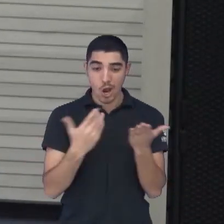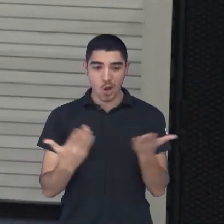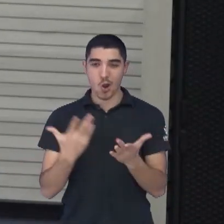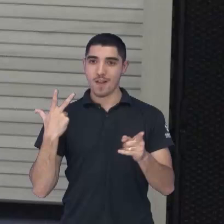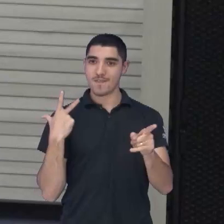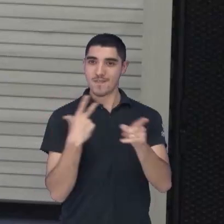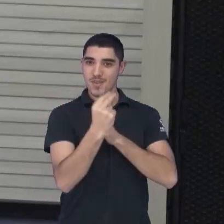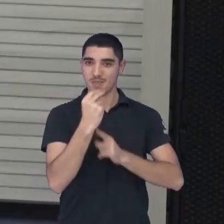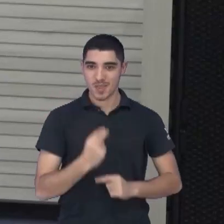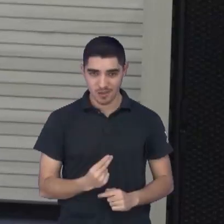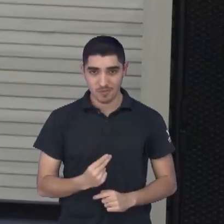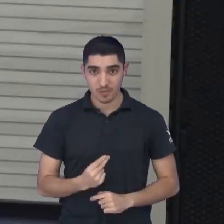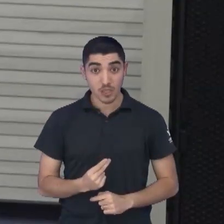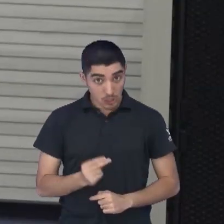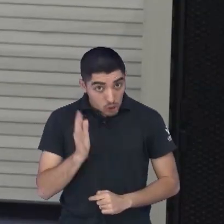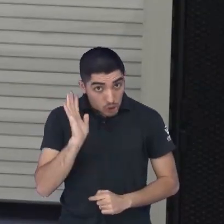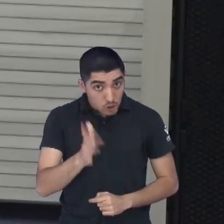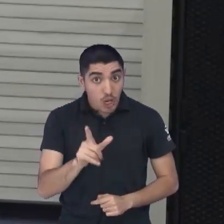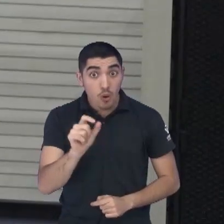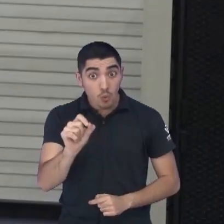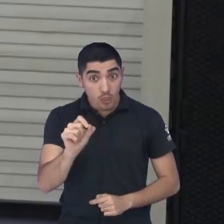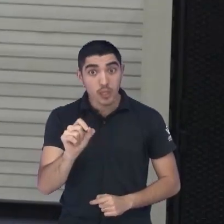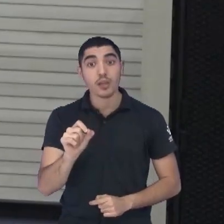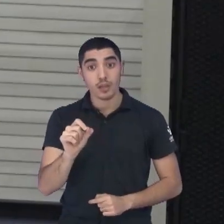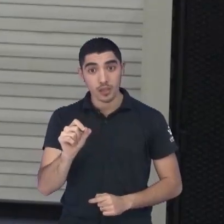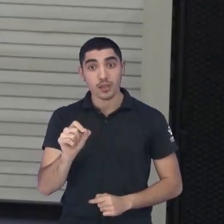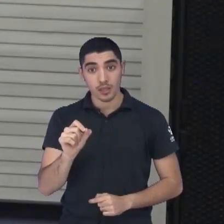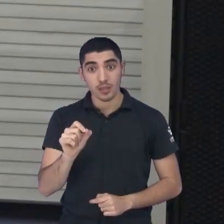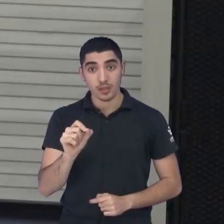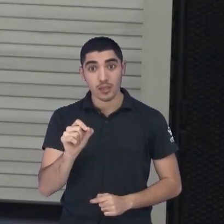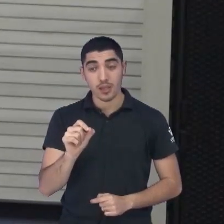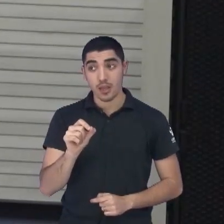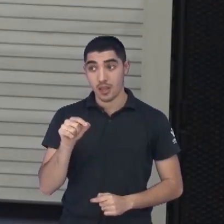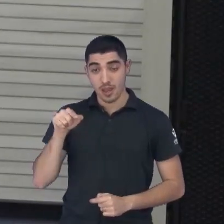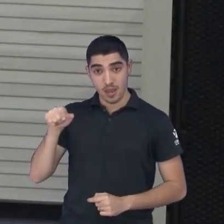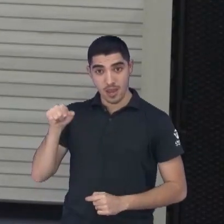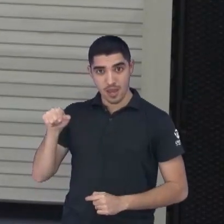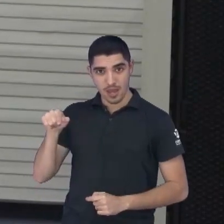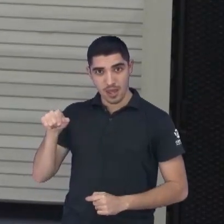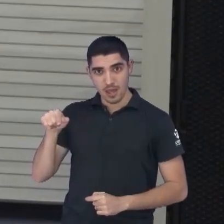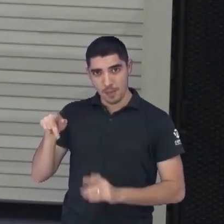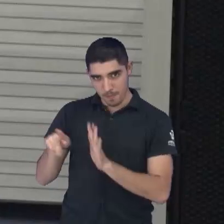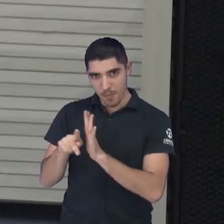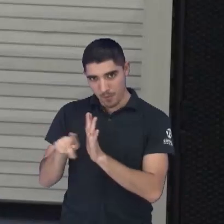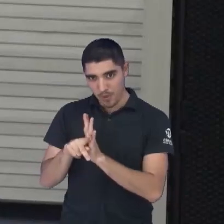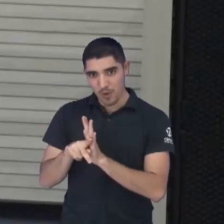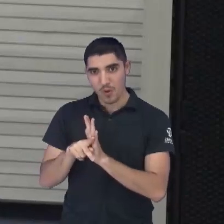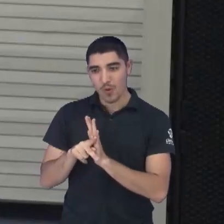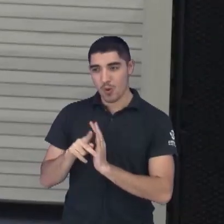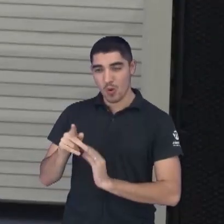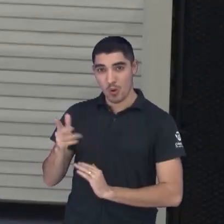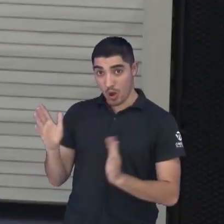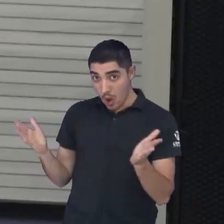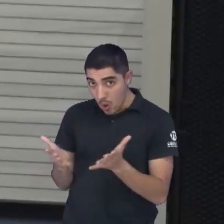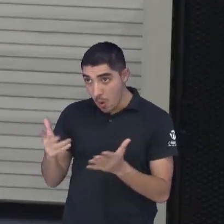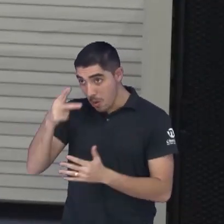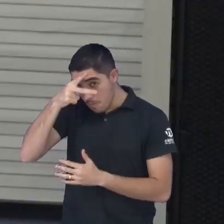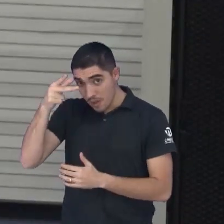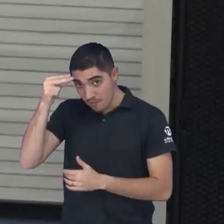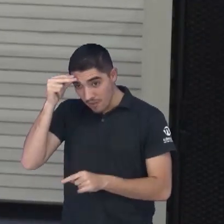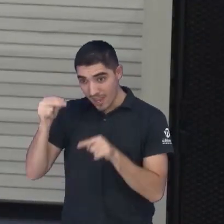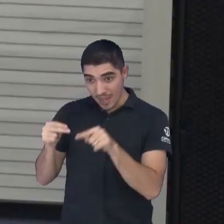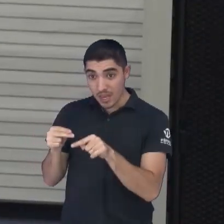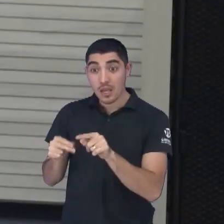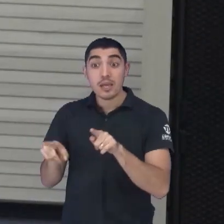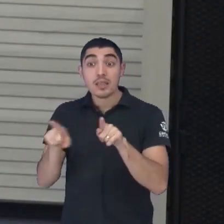E dizer que houve pressão dos dois, né, do governo atual e do governo que nem sei se vai ganhar,